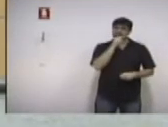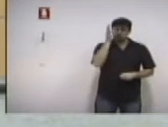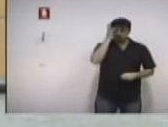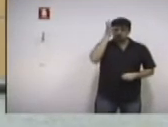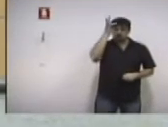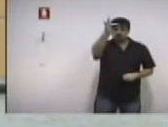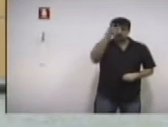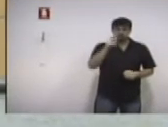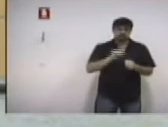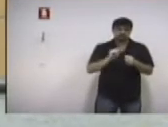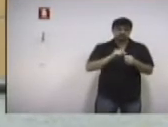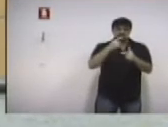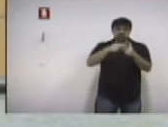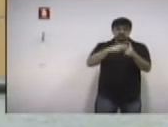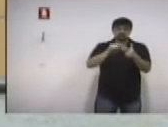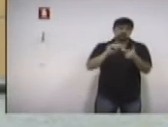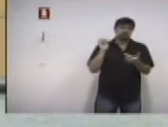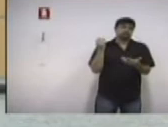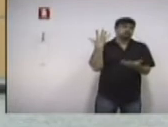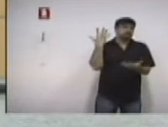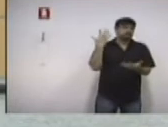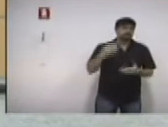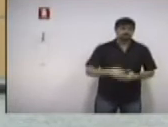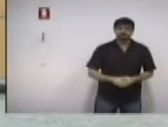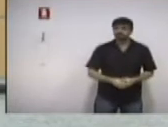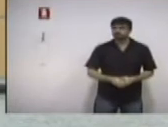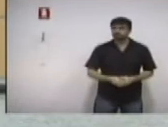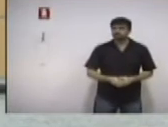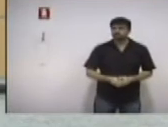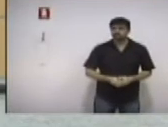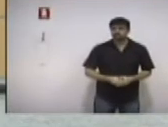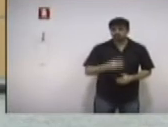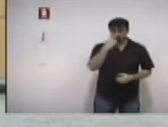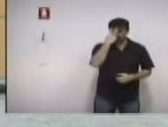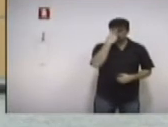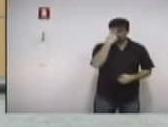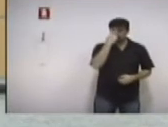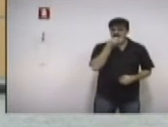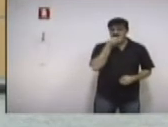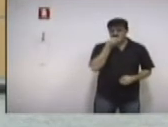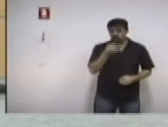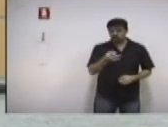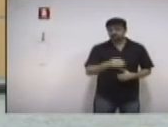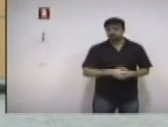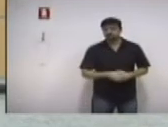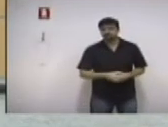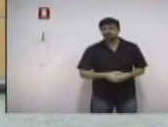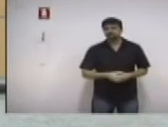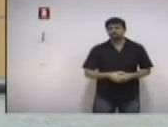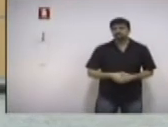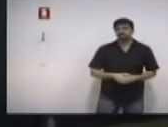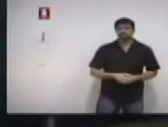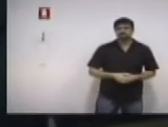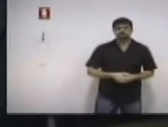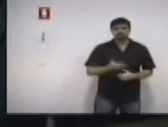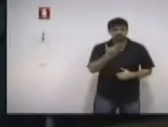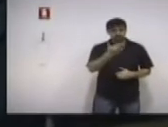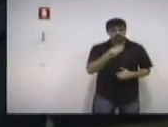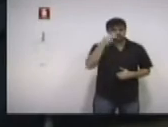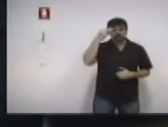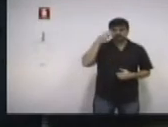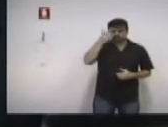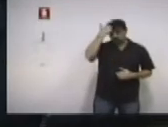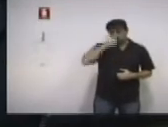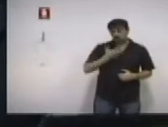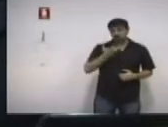Doutor Fábio o seu presente colegas vereadores funcionamento até bastante Claro e